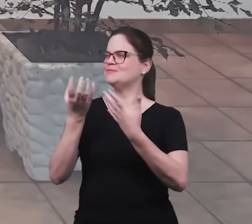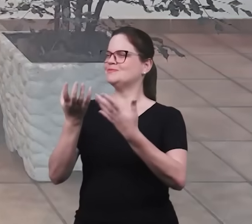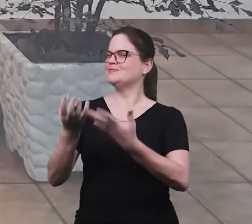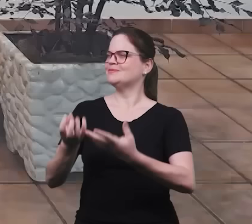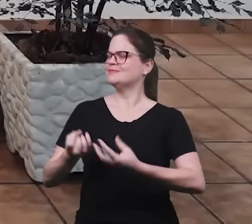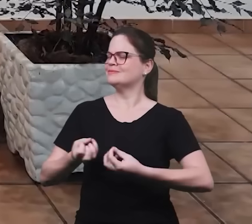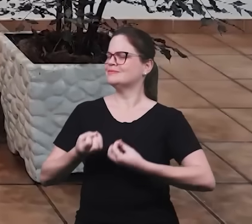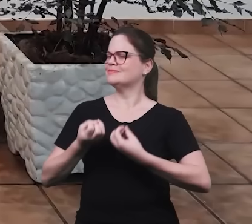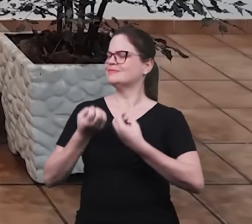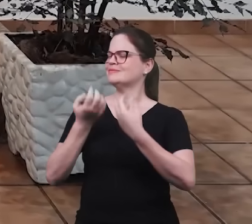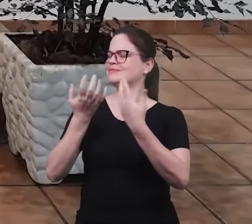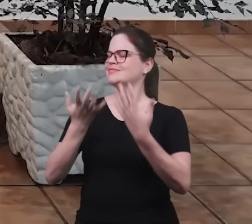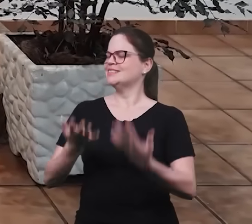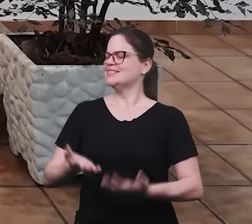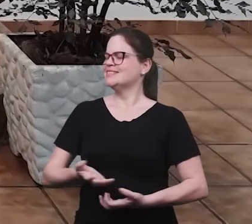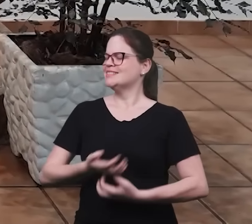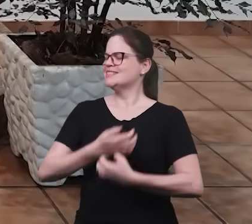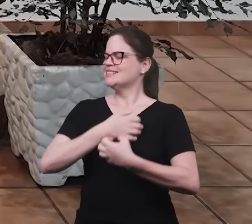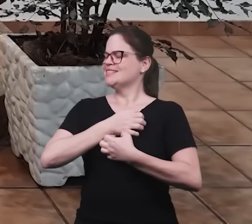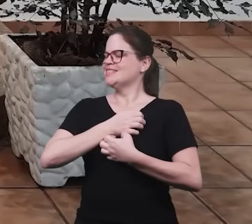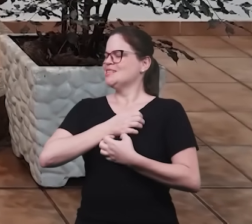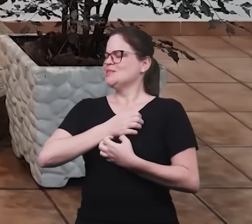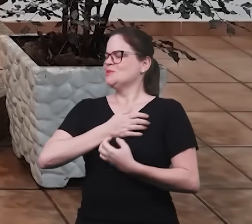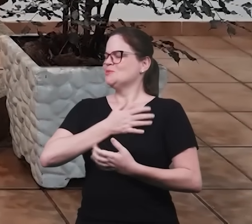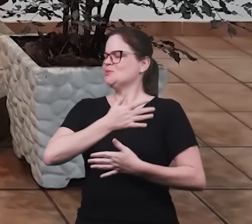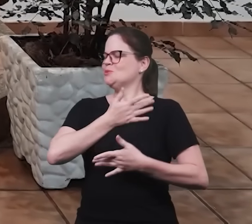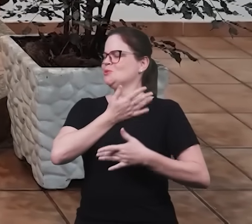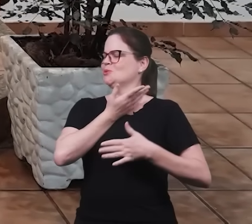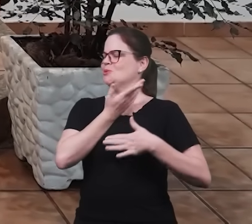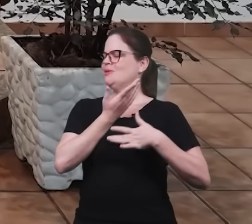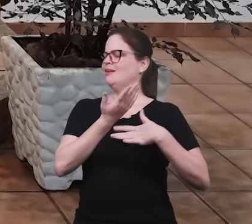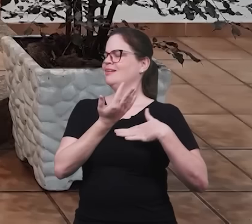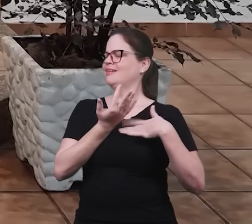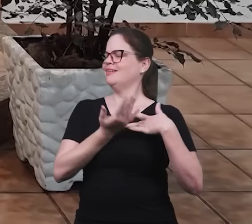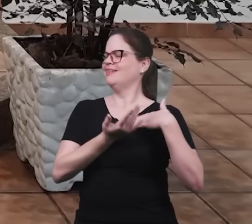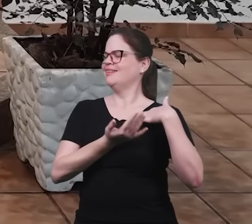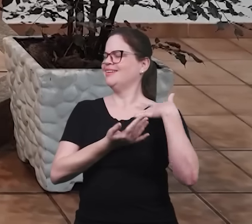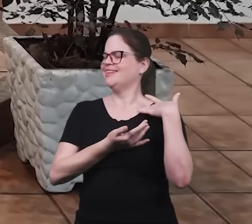que traz gozo ao coração,